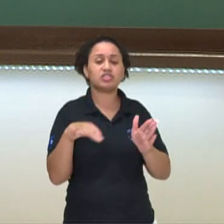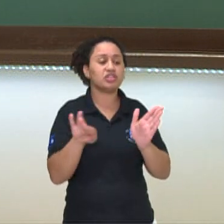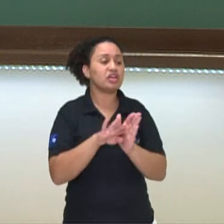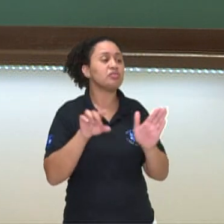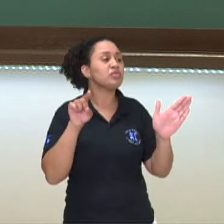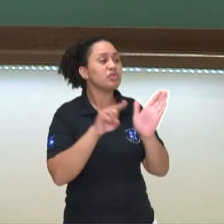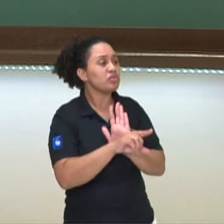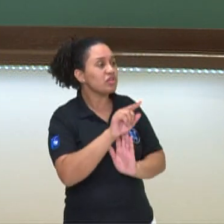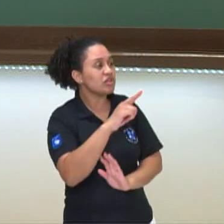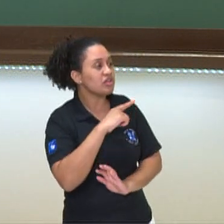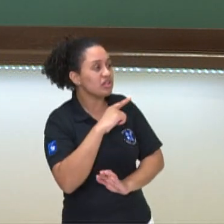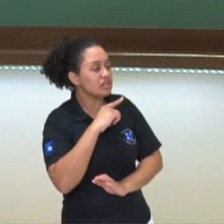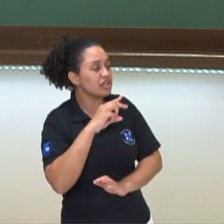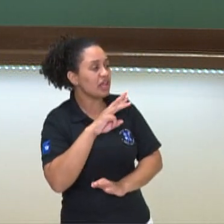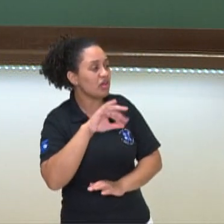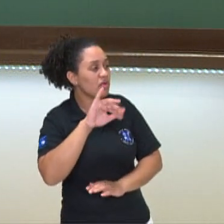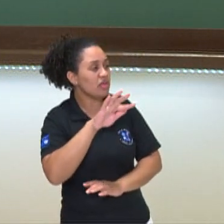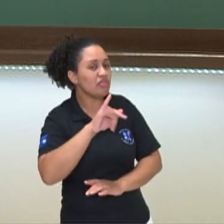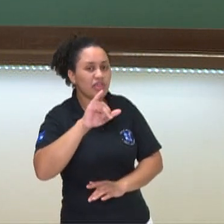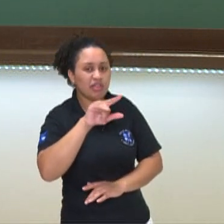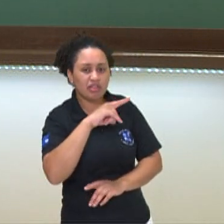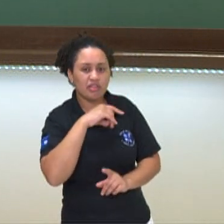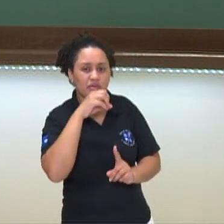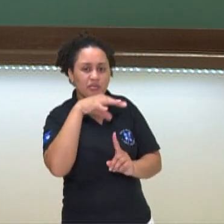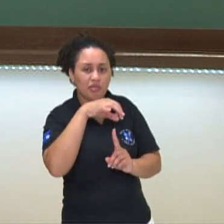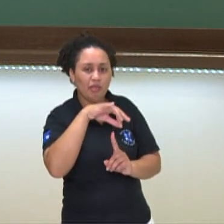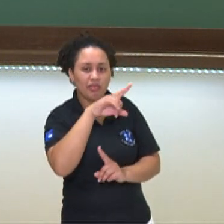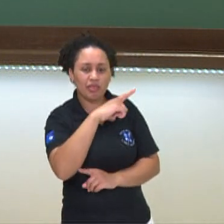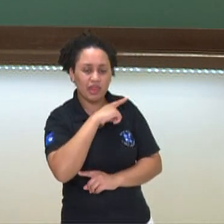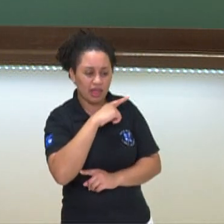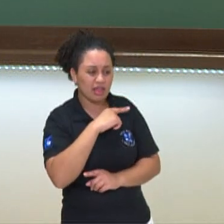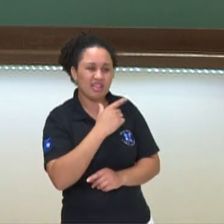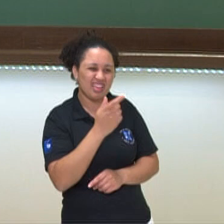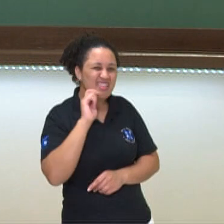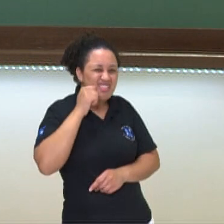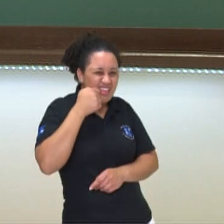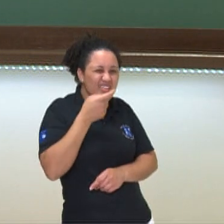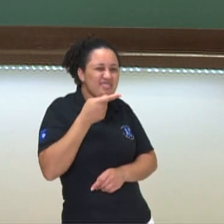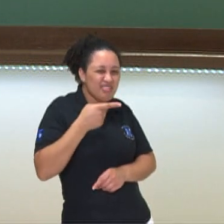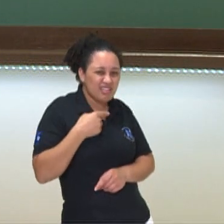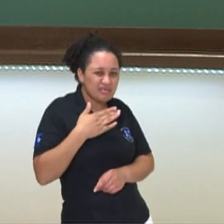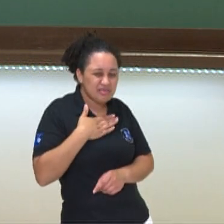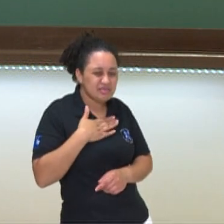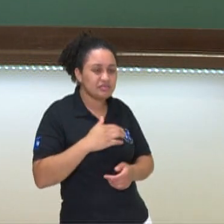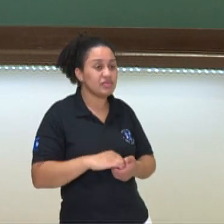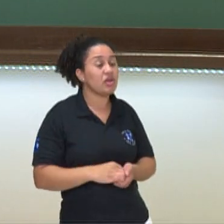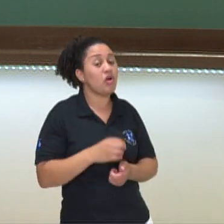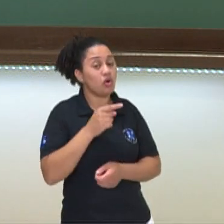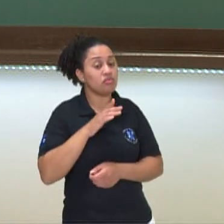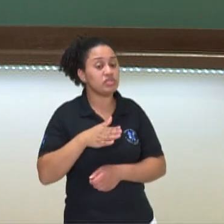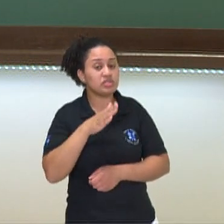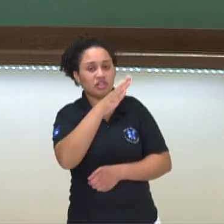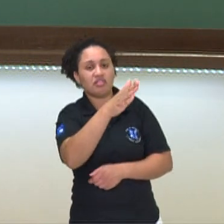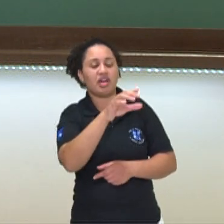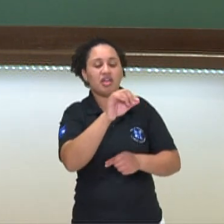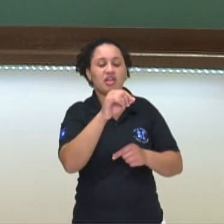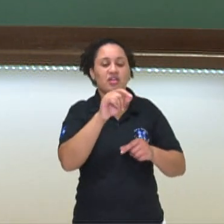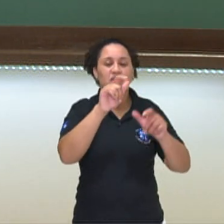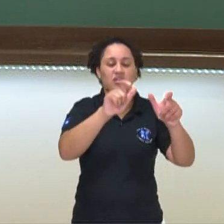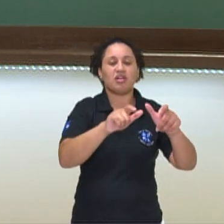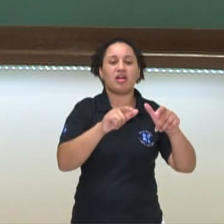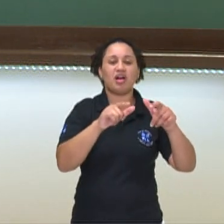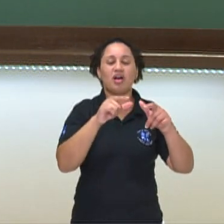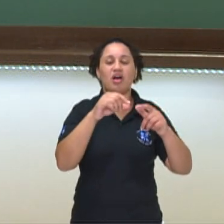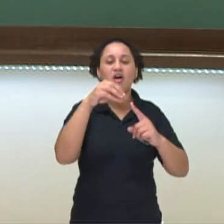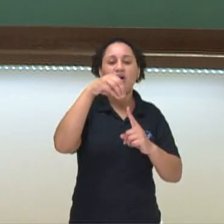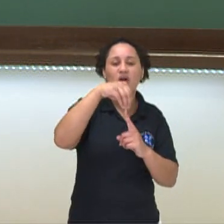perguntam: você tem uma rede de Wi-Fi aí disponível? Me passa a senha do Wi-Fi. Ou quando você vai a um ponto de ônibus